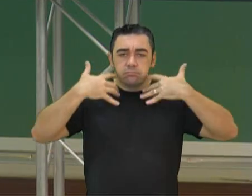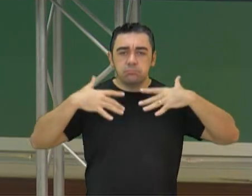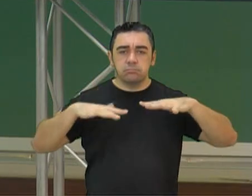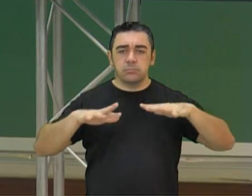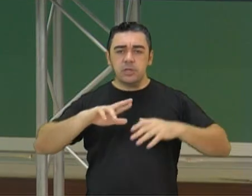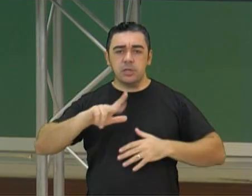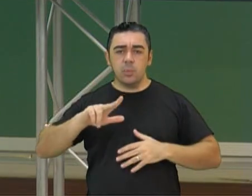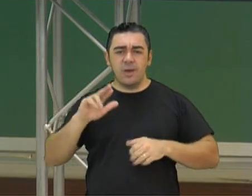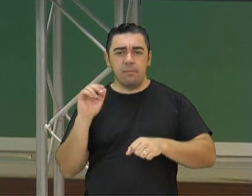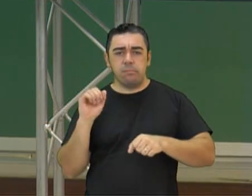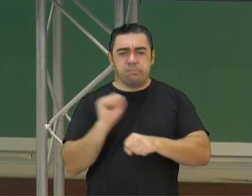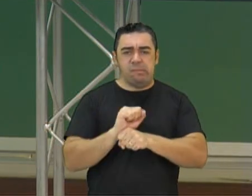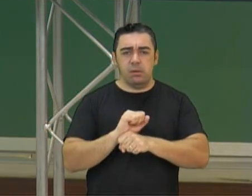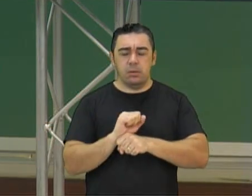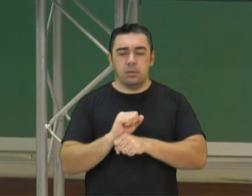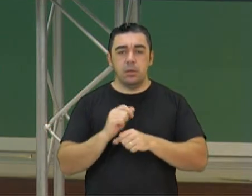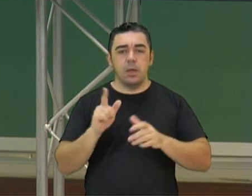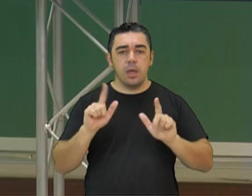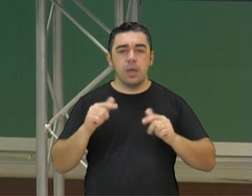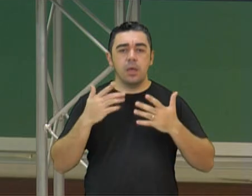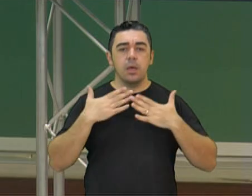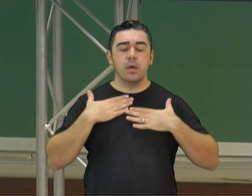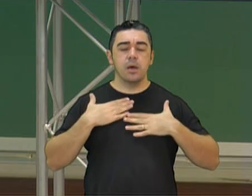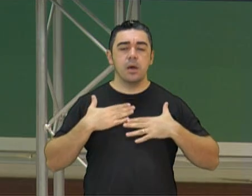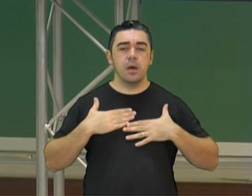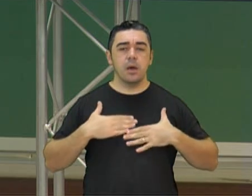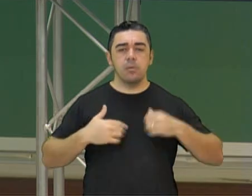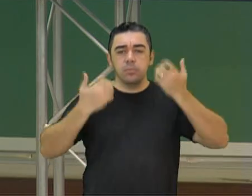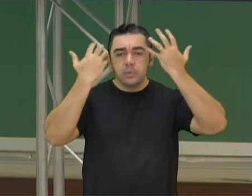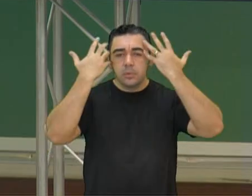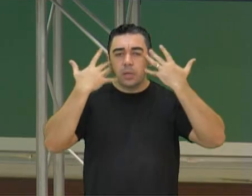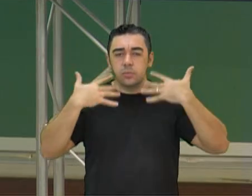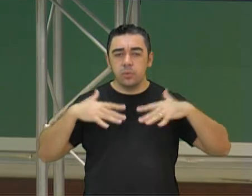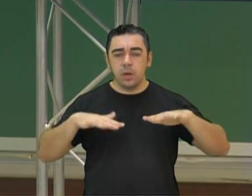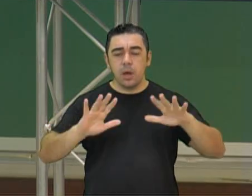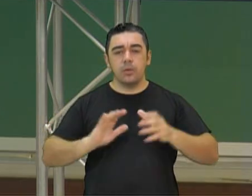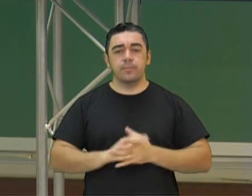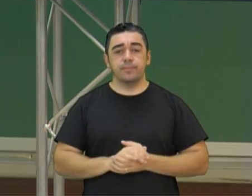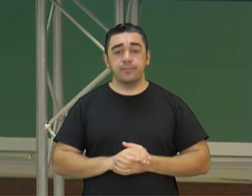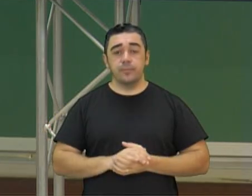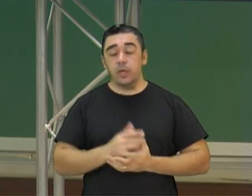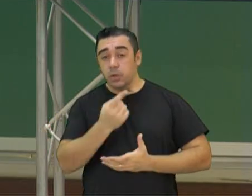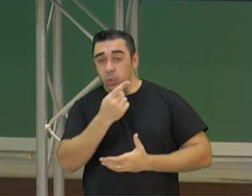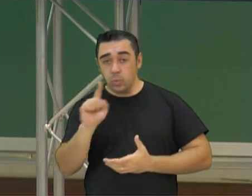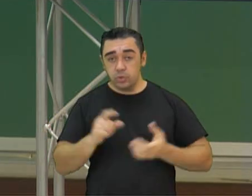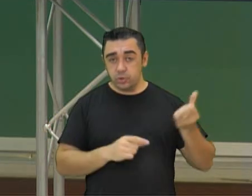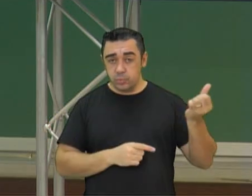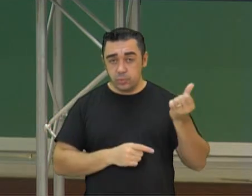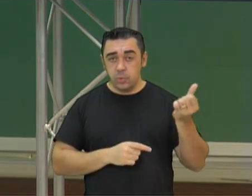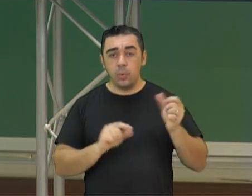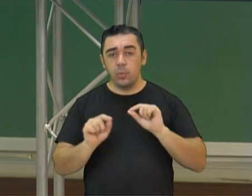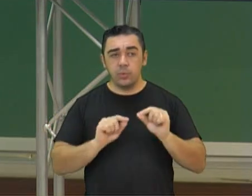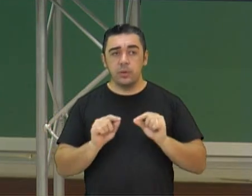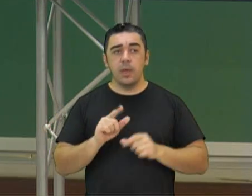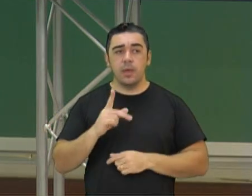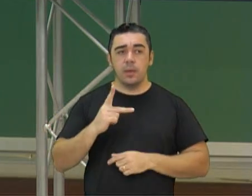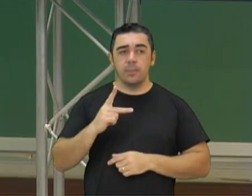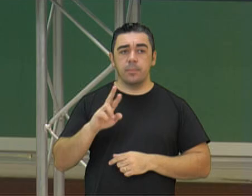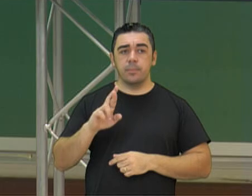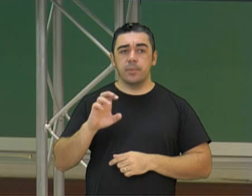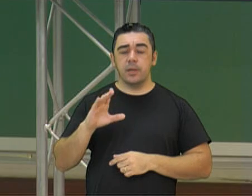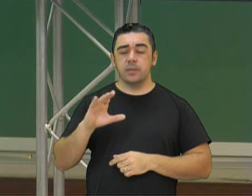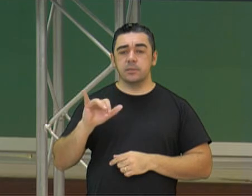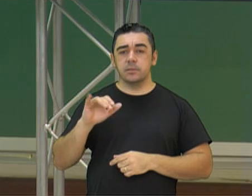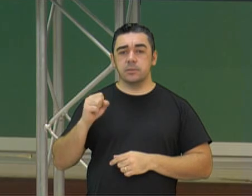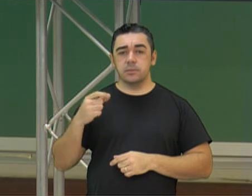solavancos. Então, movimento calmo, tranquilo. E por último, a precisão. Porque segundo